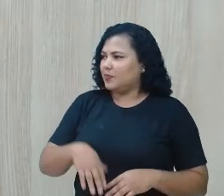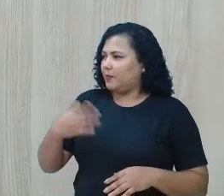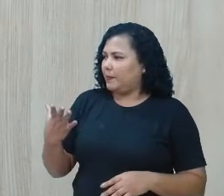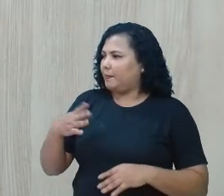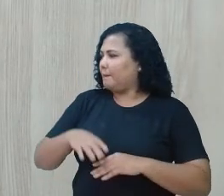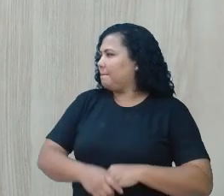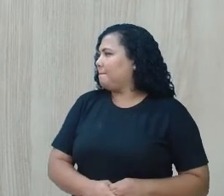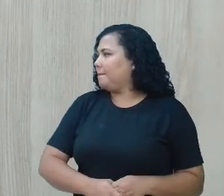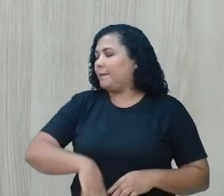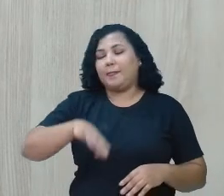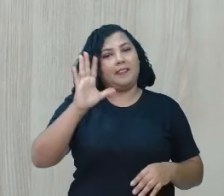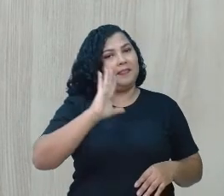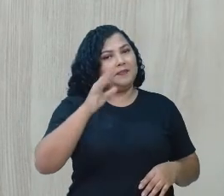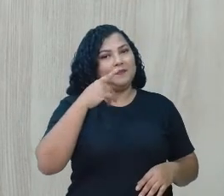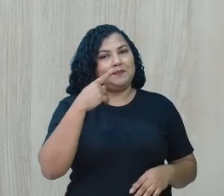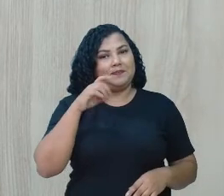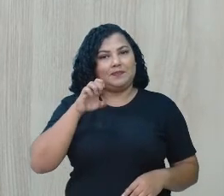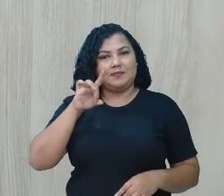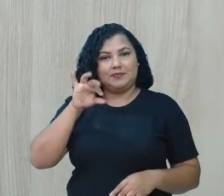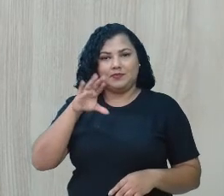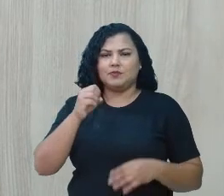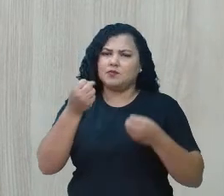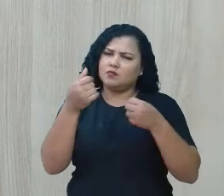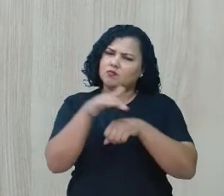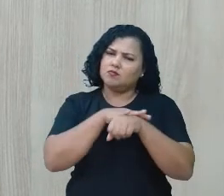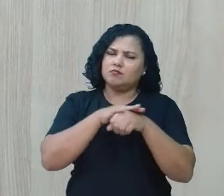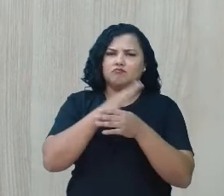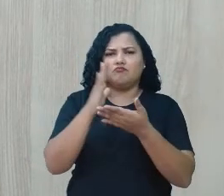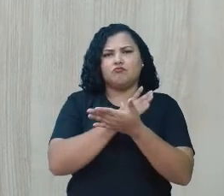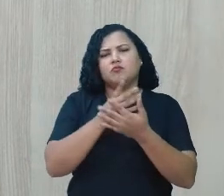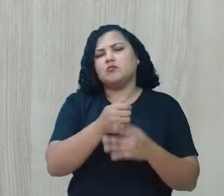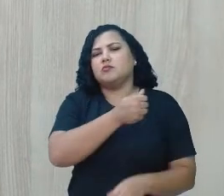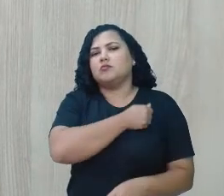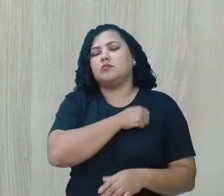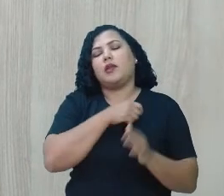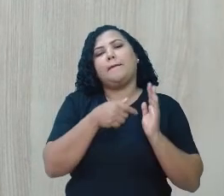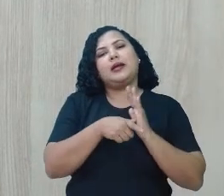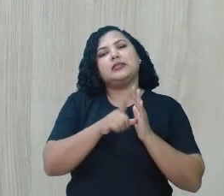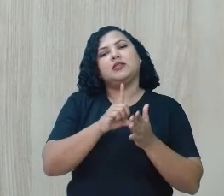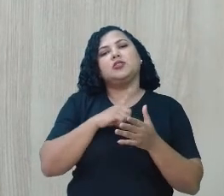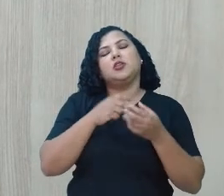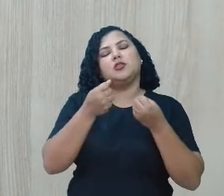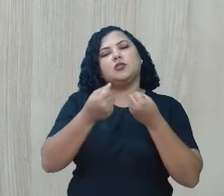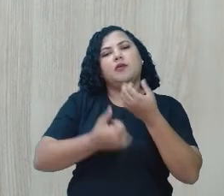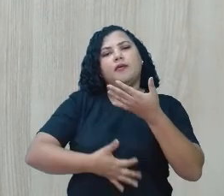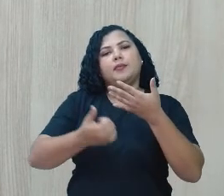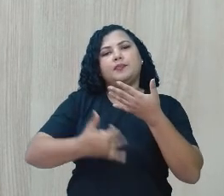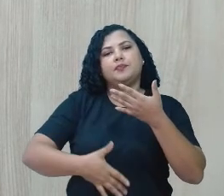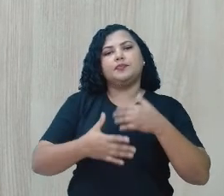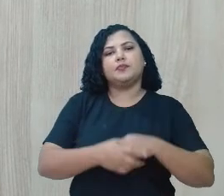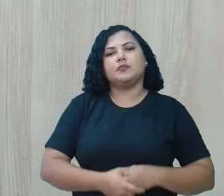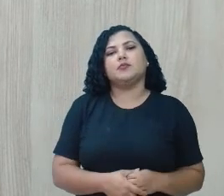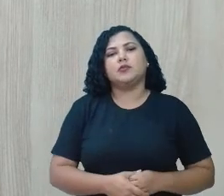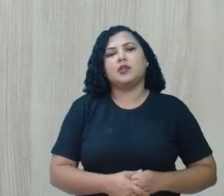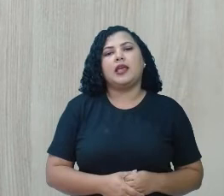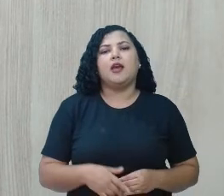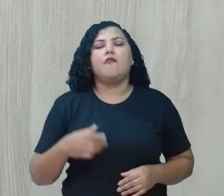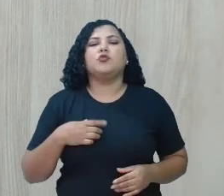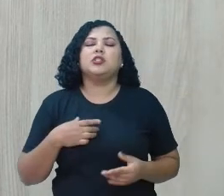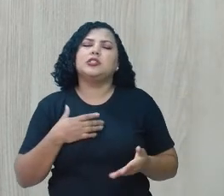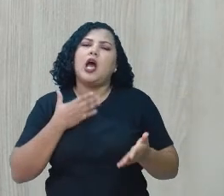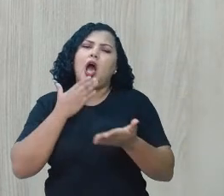Olá, Pedro. Estou conversando com alguns aqui, né? Mas antes deles falarem assim da dúvida, eu fui dando